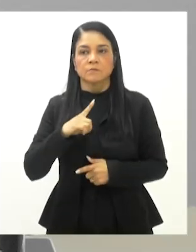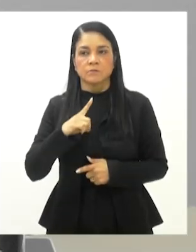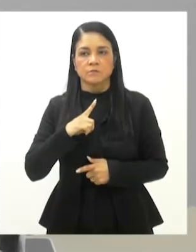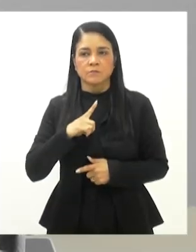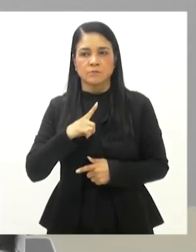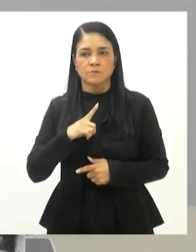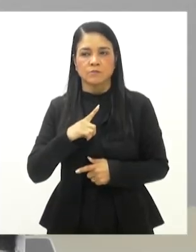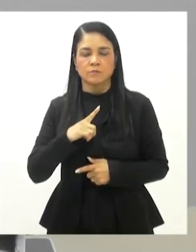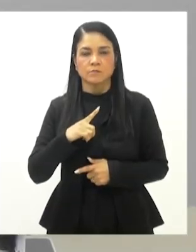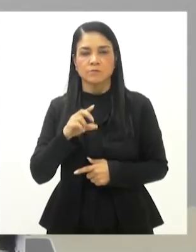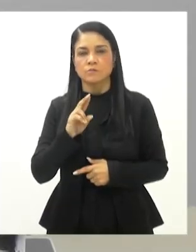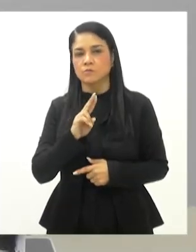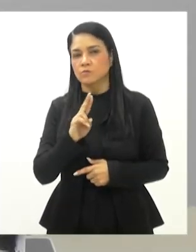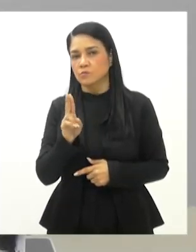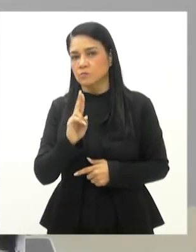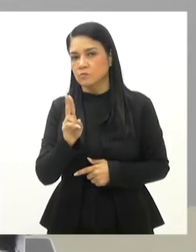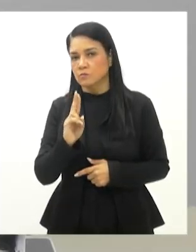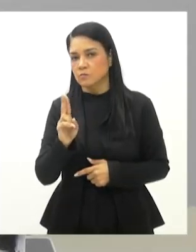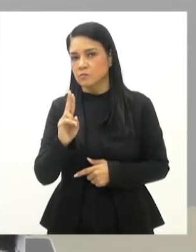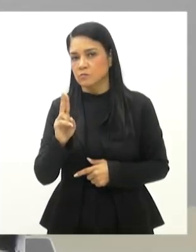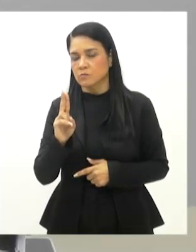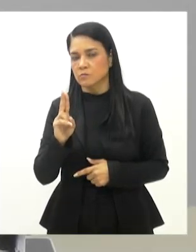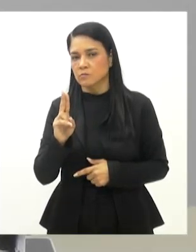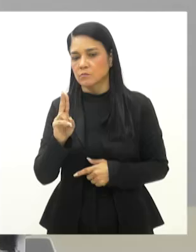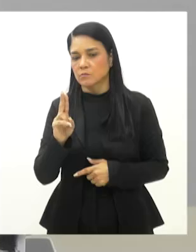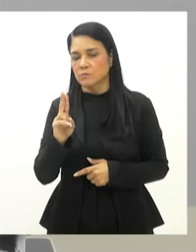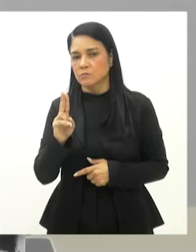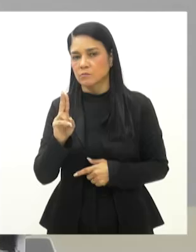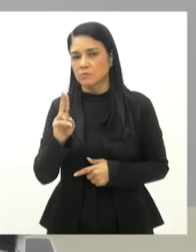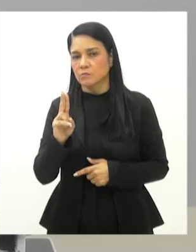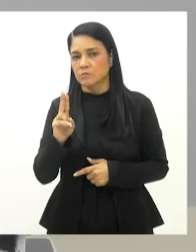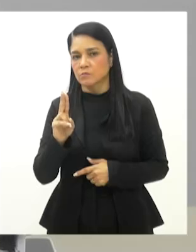acaba navegando em todos